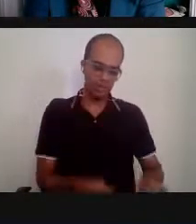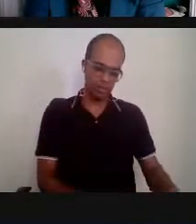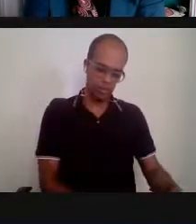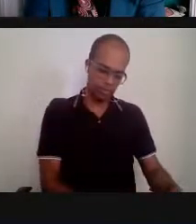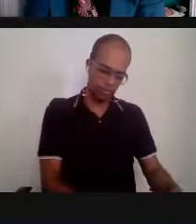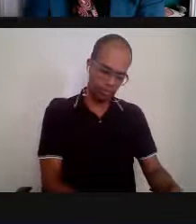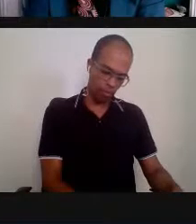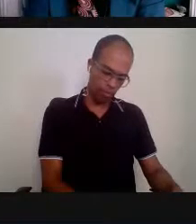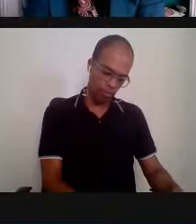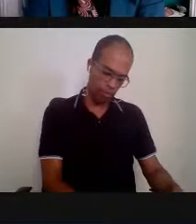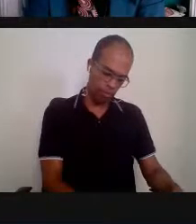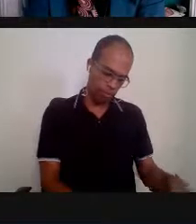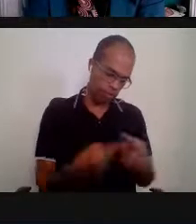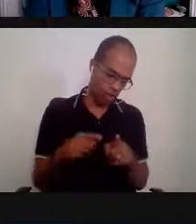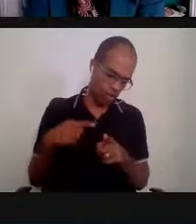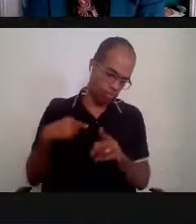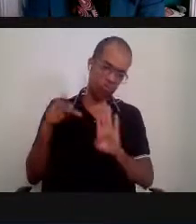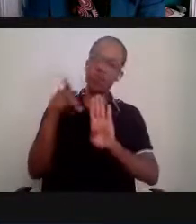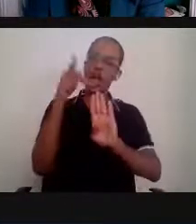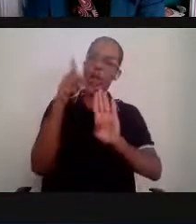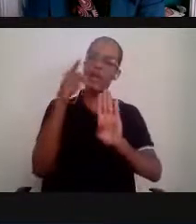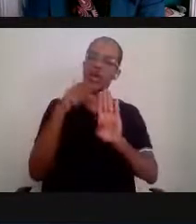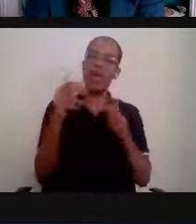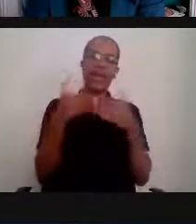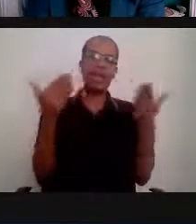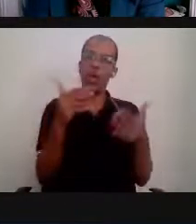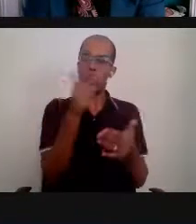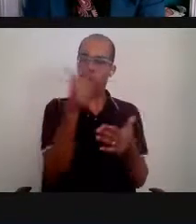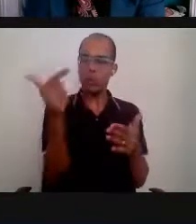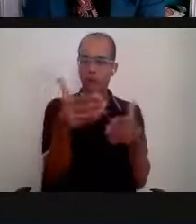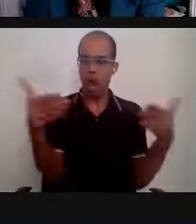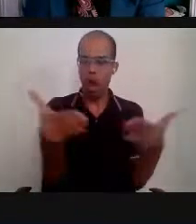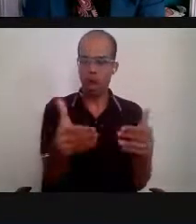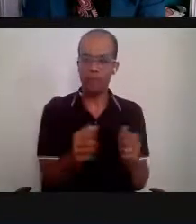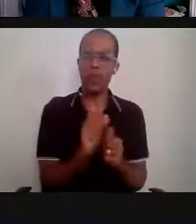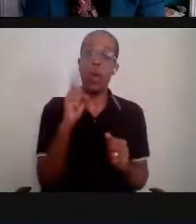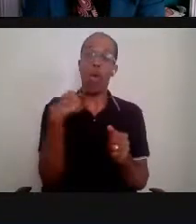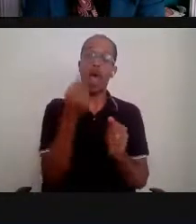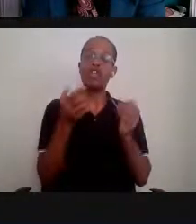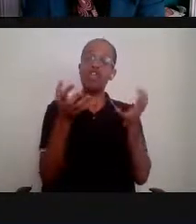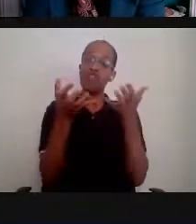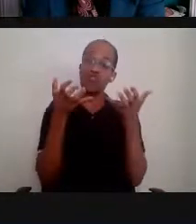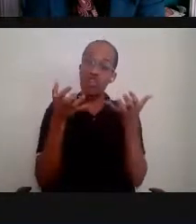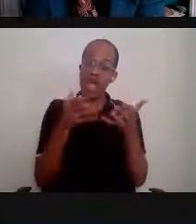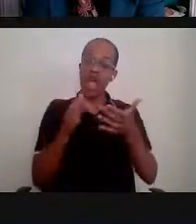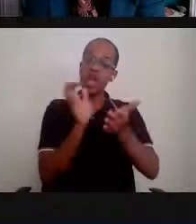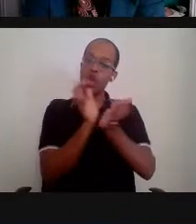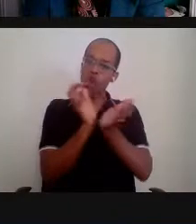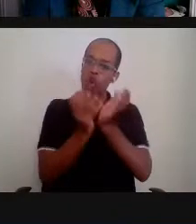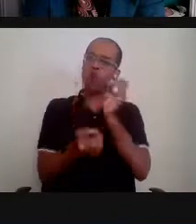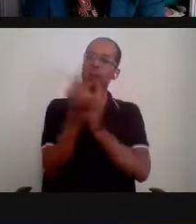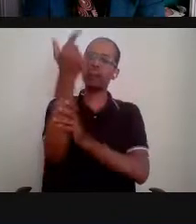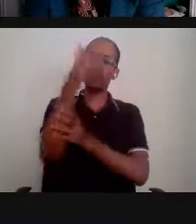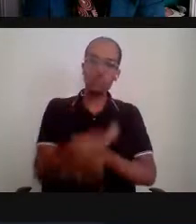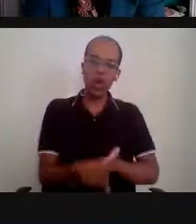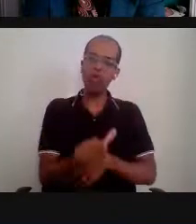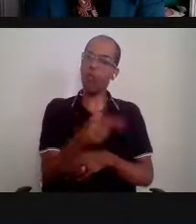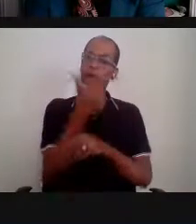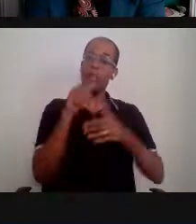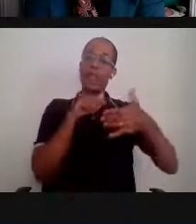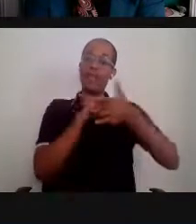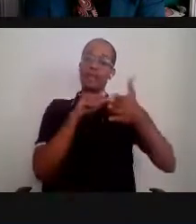foi instituído por portaria, então não existe mais. Então a gente quer que esse comitê volte a existir e que não haja esse limite